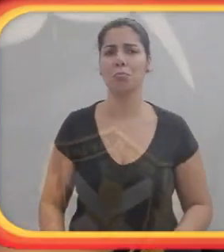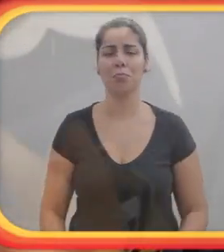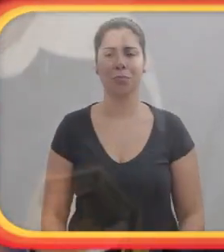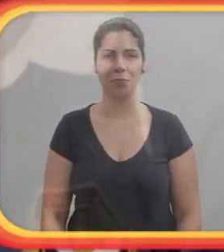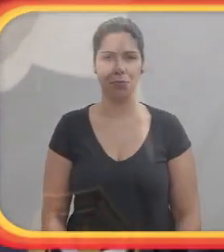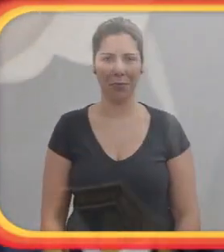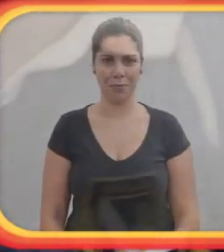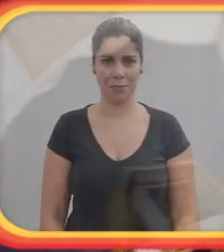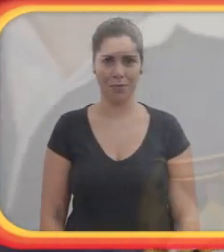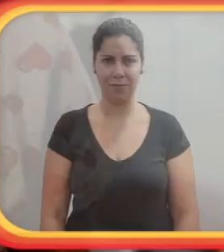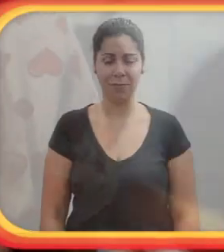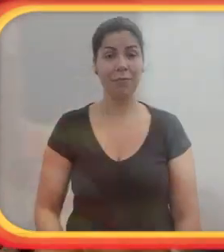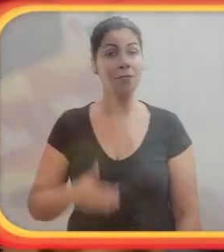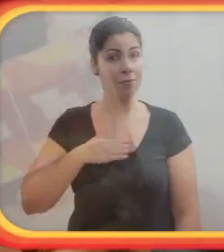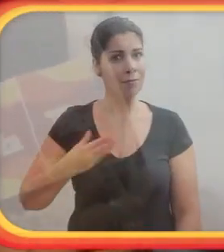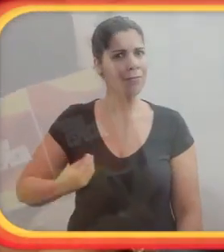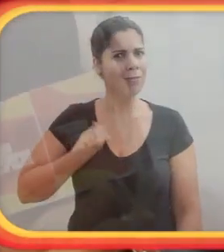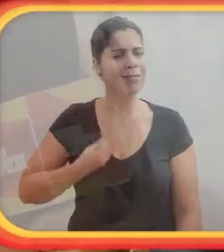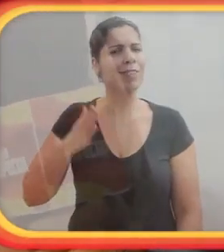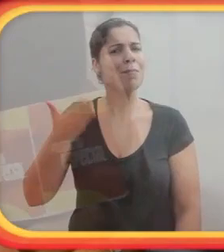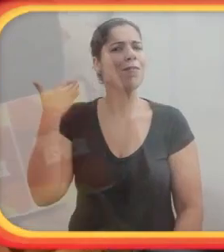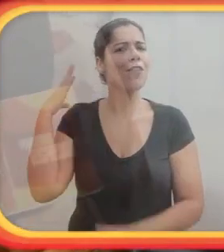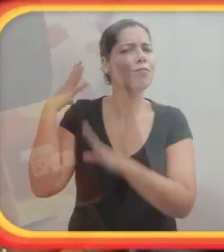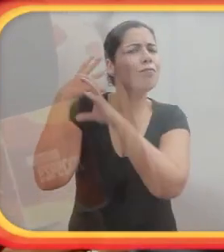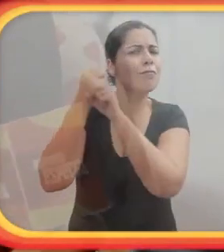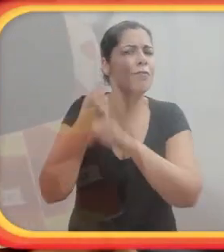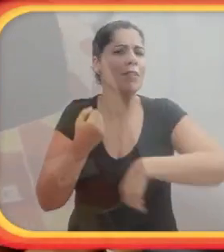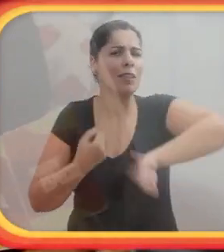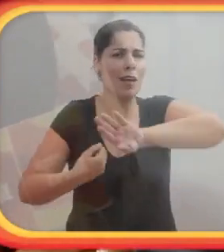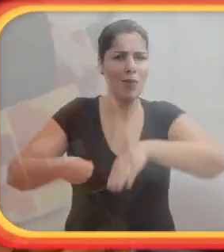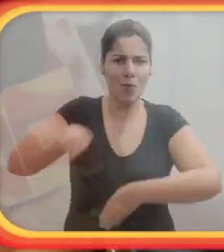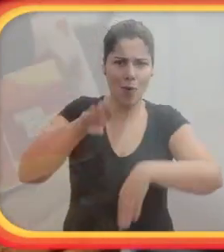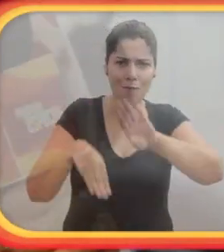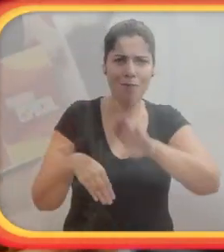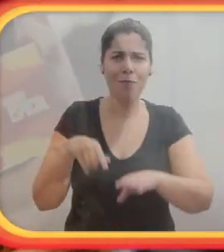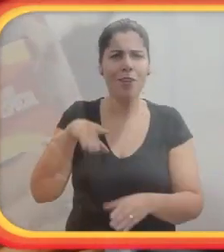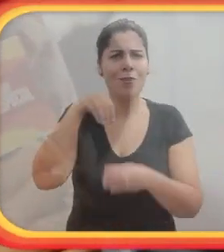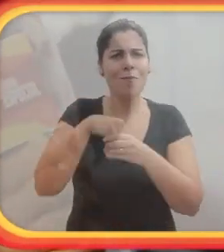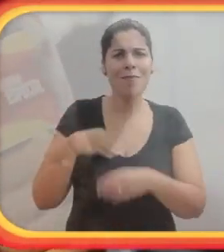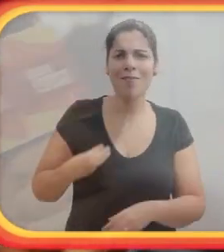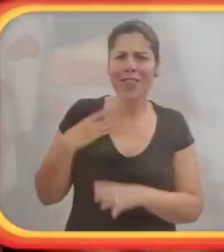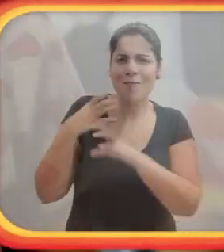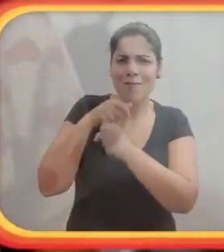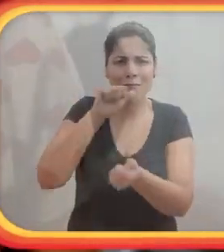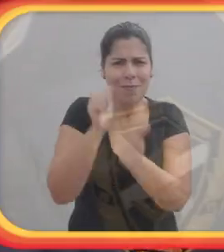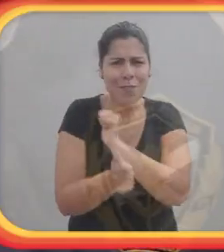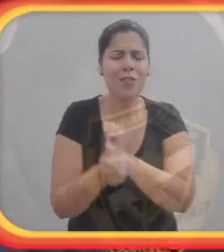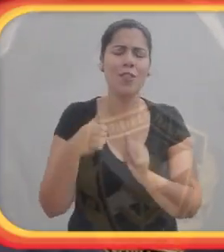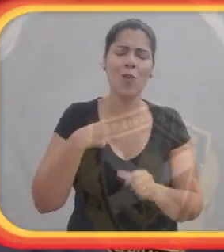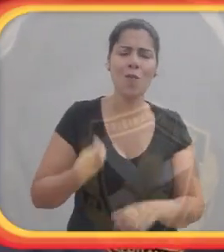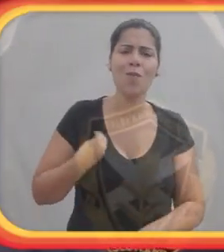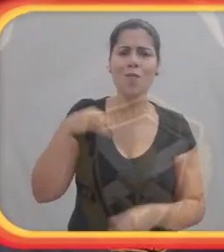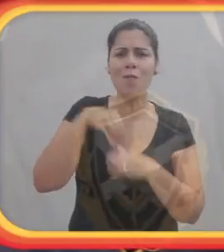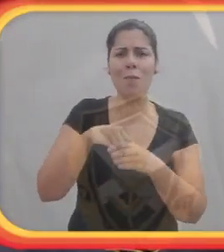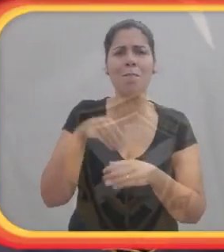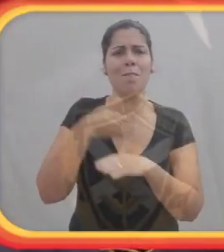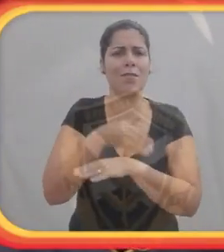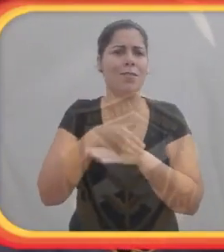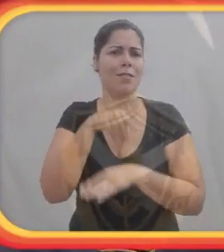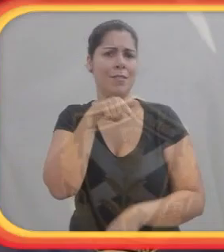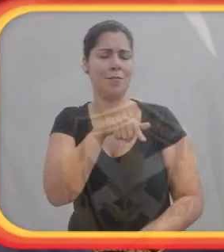uma nota dessa. E o que o esporte representa hoje na sua vida? Bom, na minha